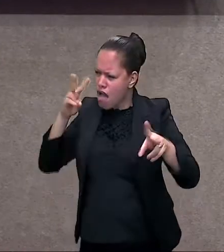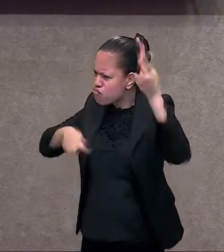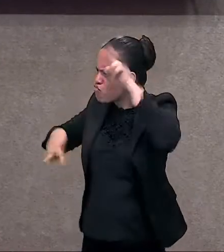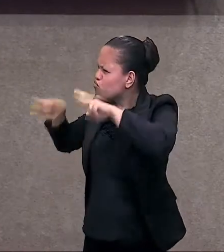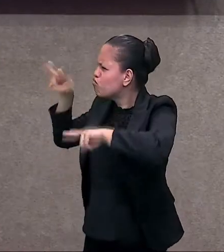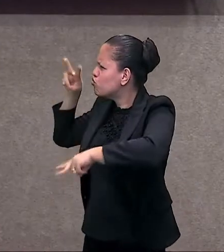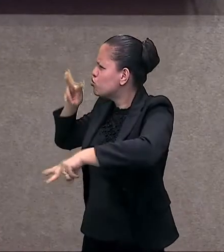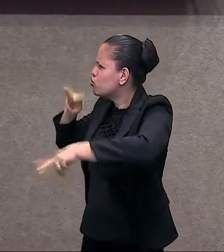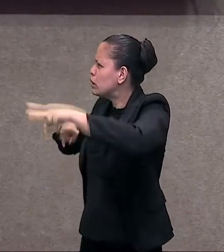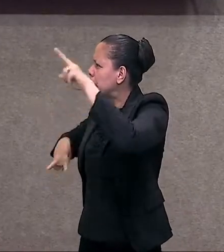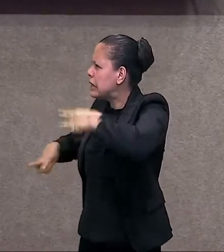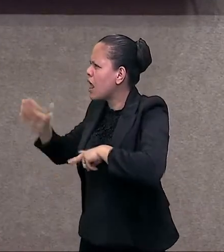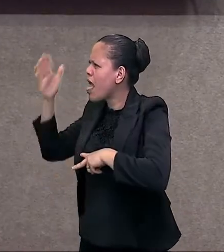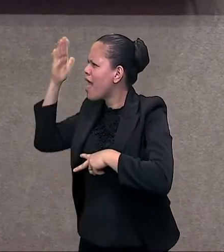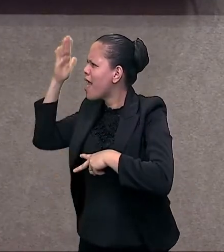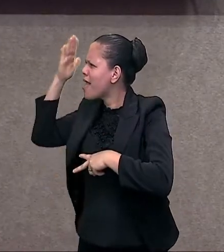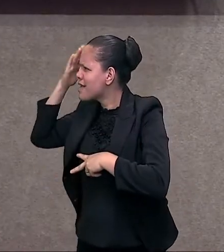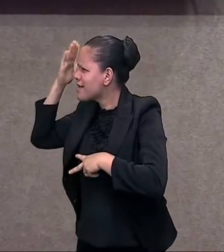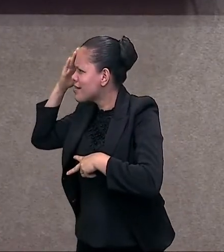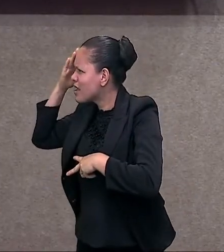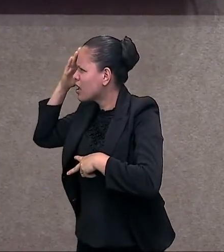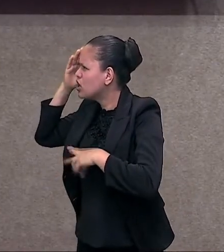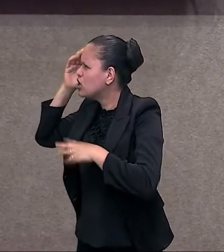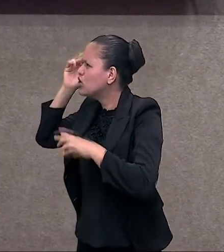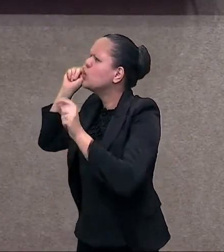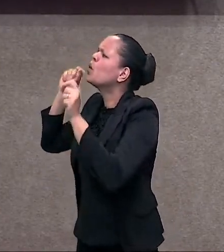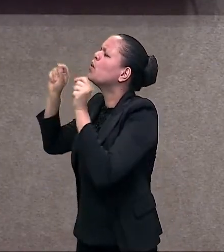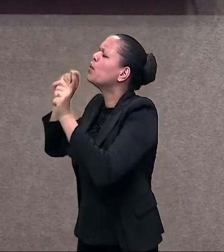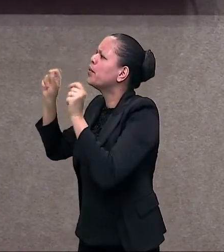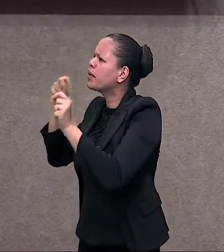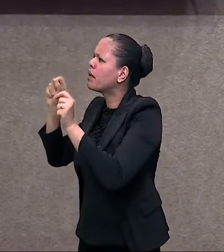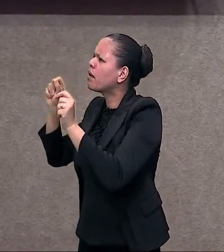estrutura, compreende bem o que a gente lê, porque ele é bem